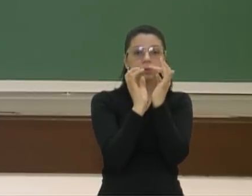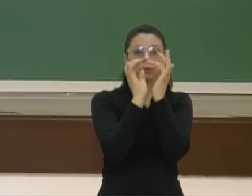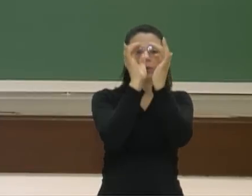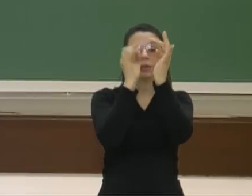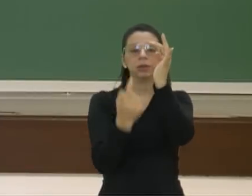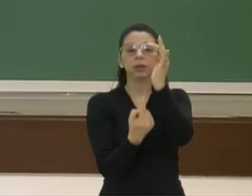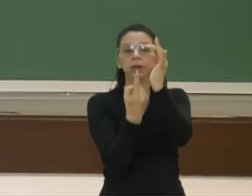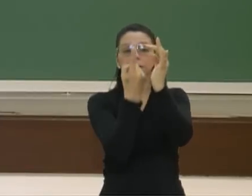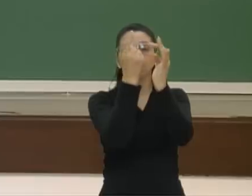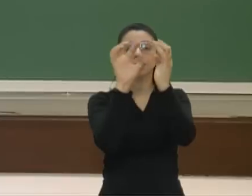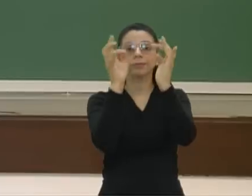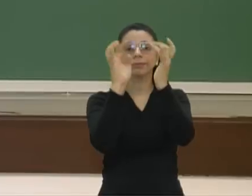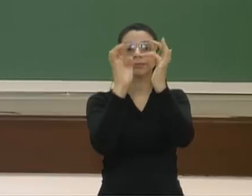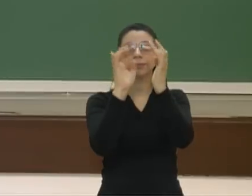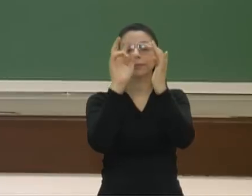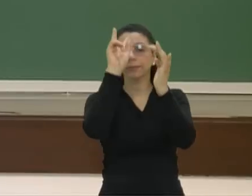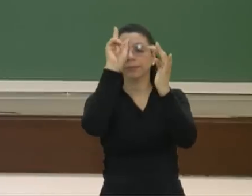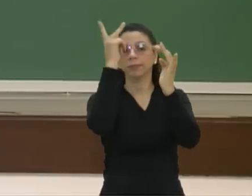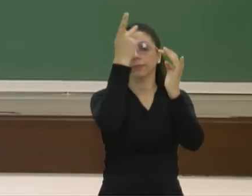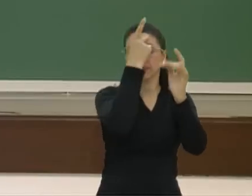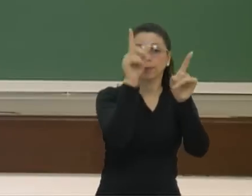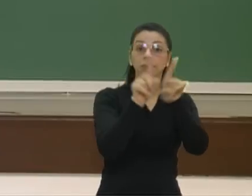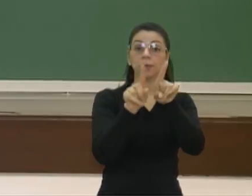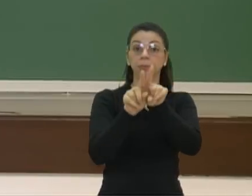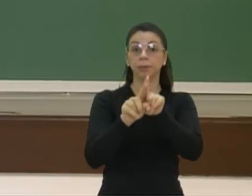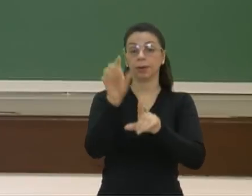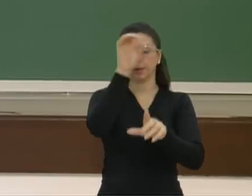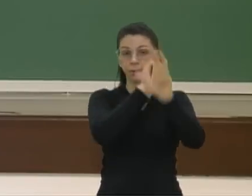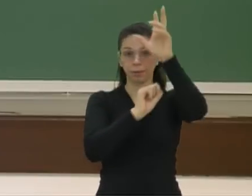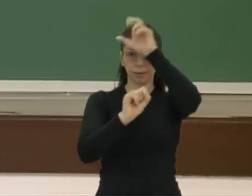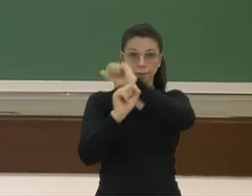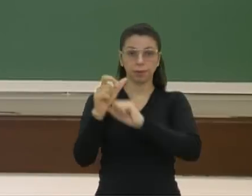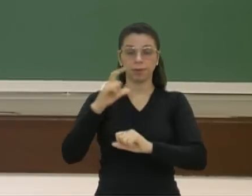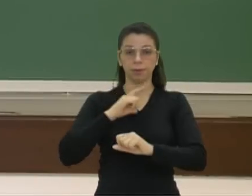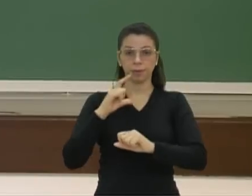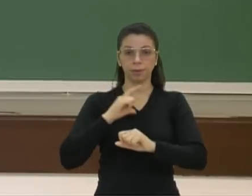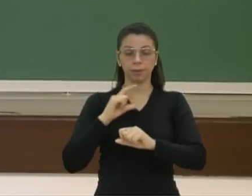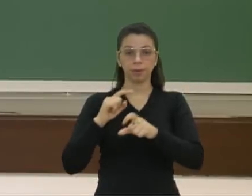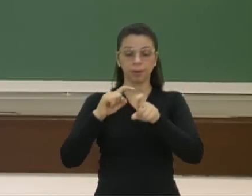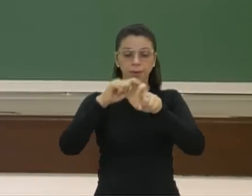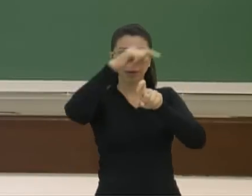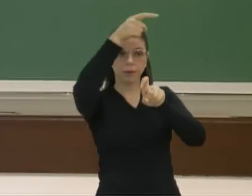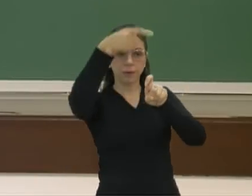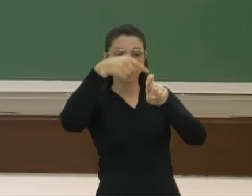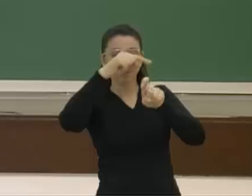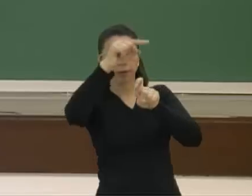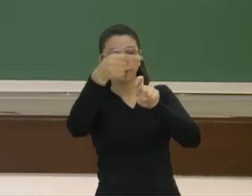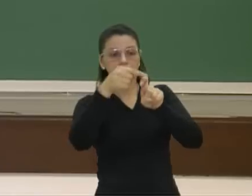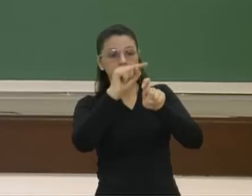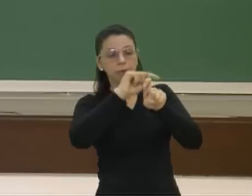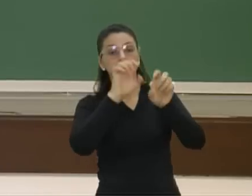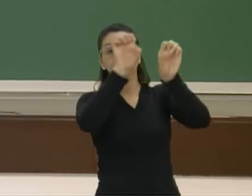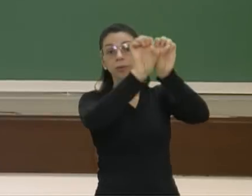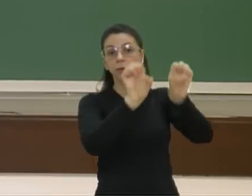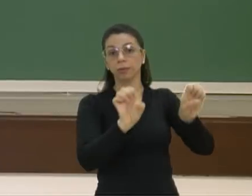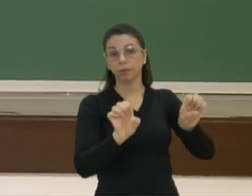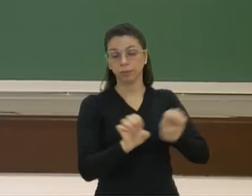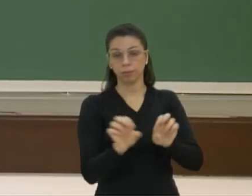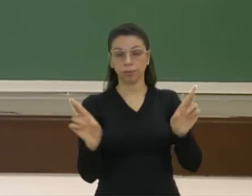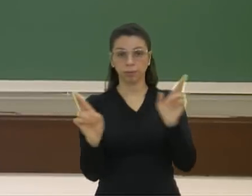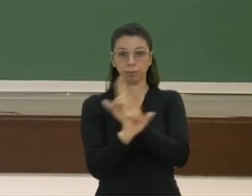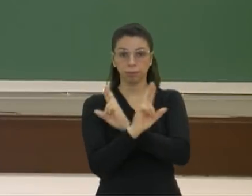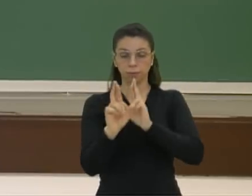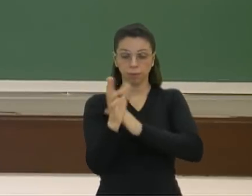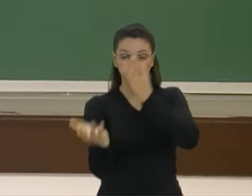leva a informação até o cérebro. E também aprendemos que existem os canais semicirculares, que são estruturas